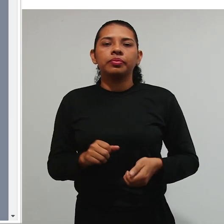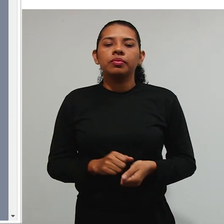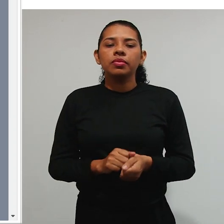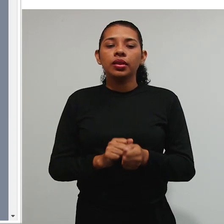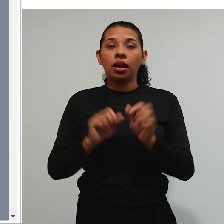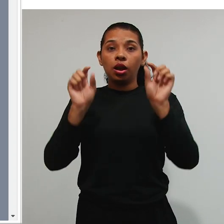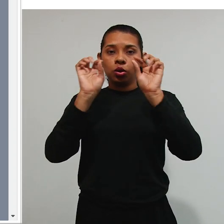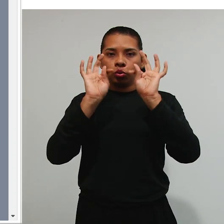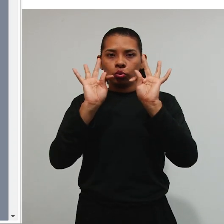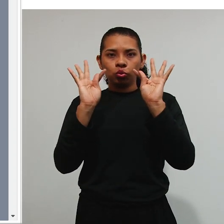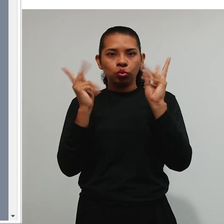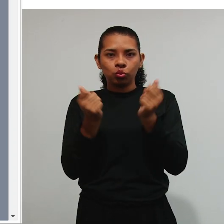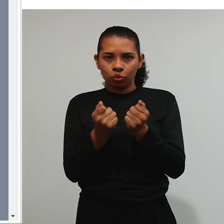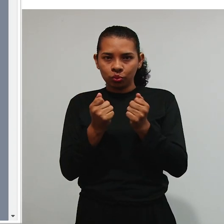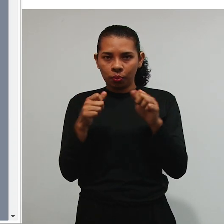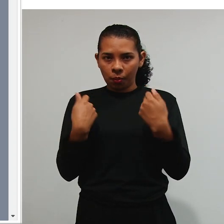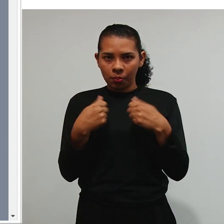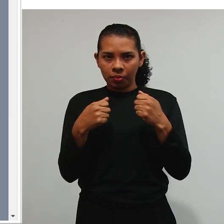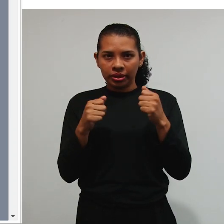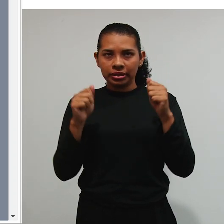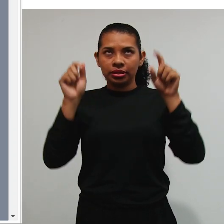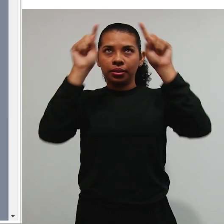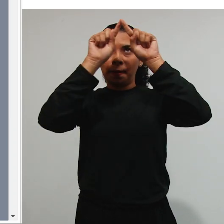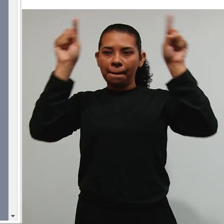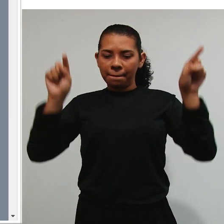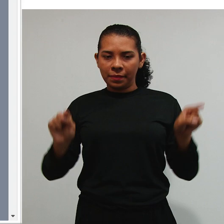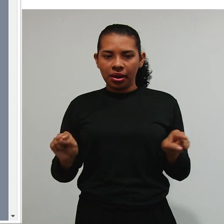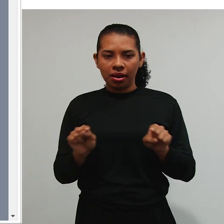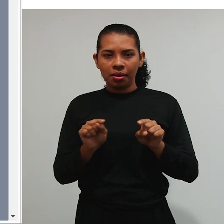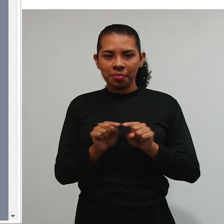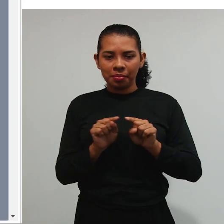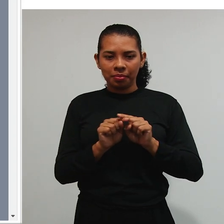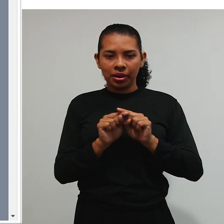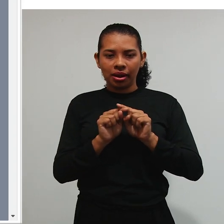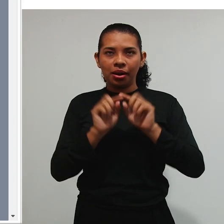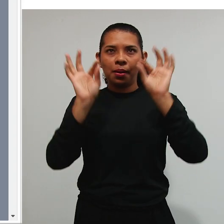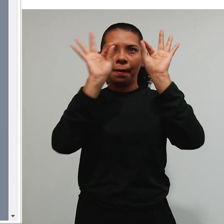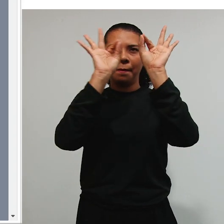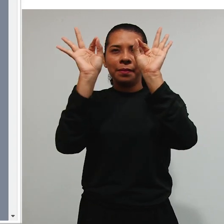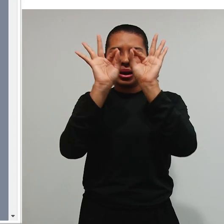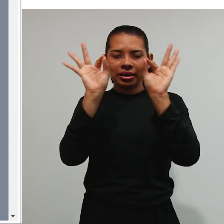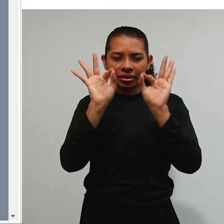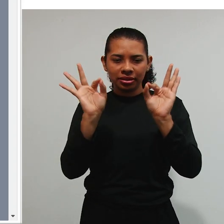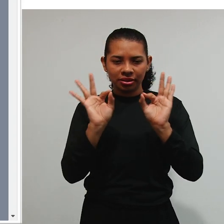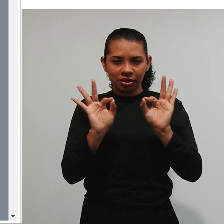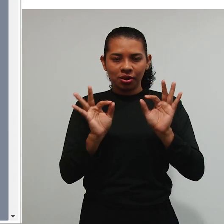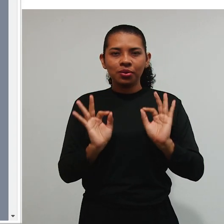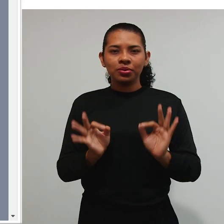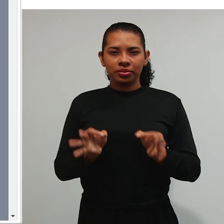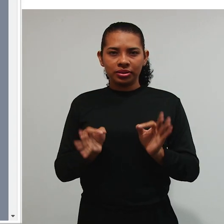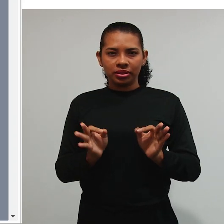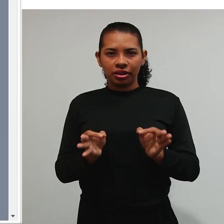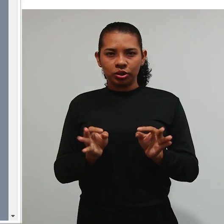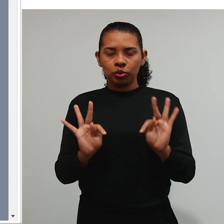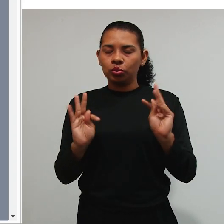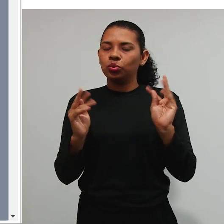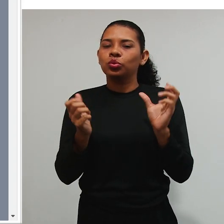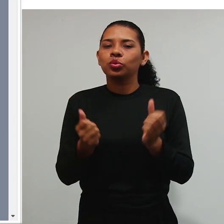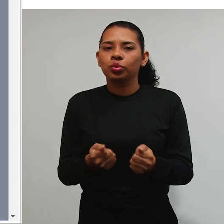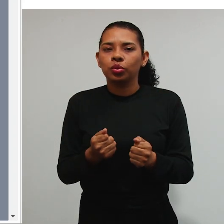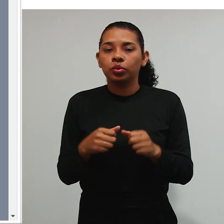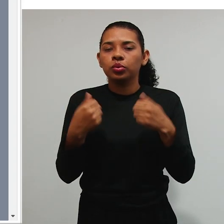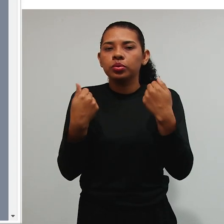são centralizados, tá? Então, eles são sempre centralizados. Esses tópicos são centralizados. Os títulos são